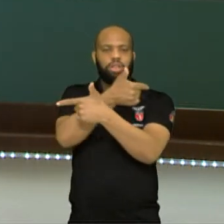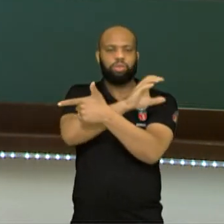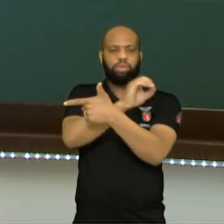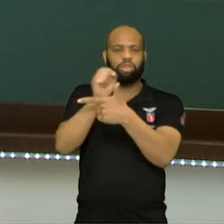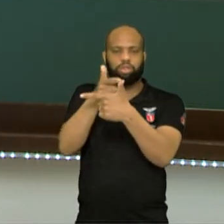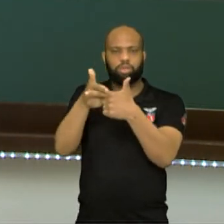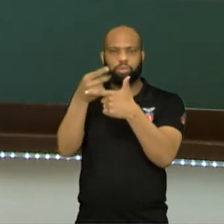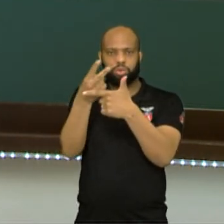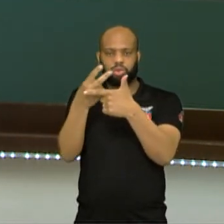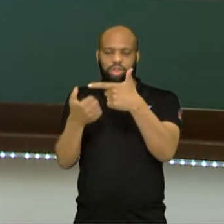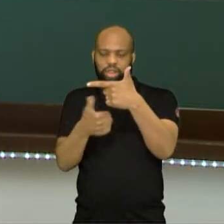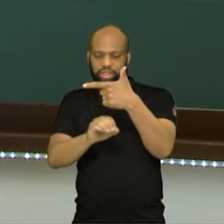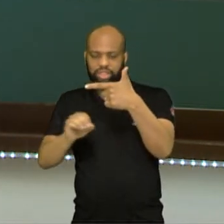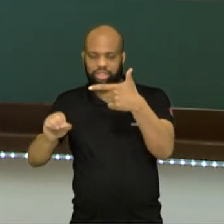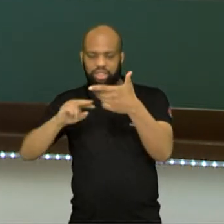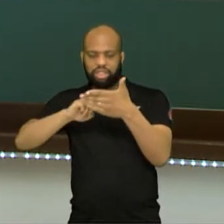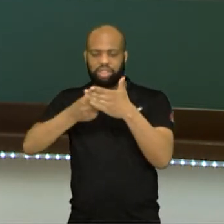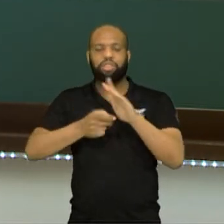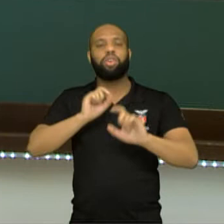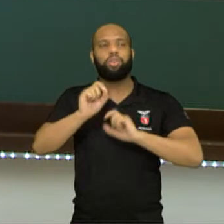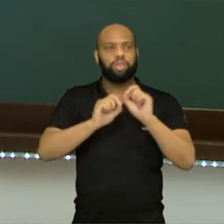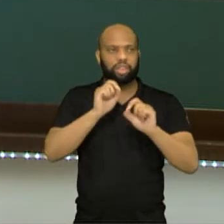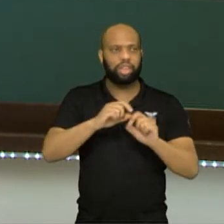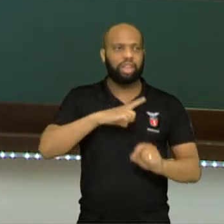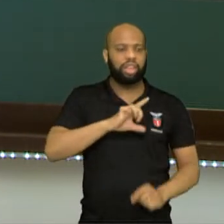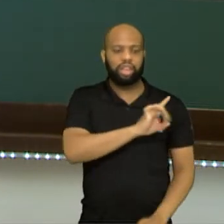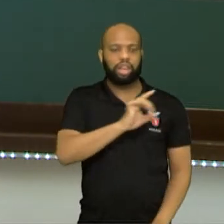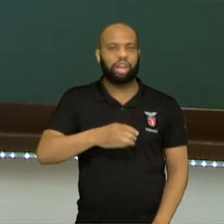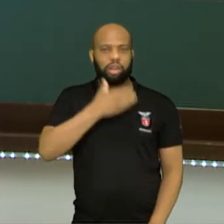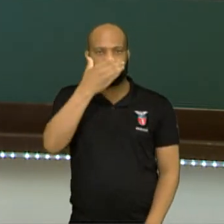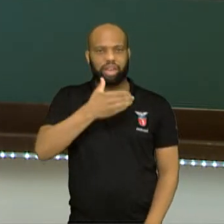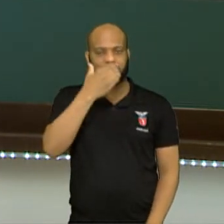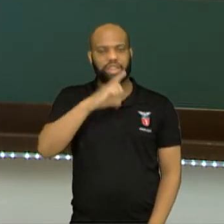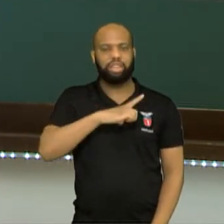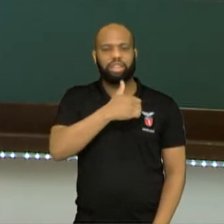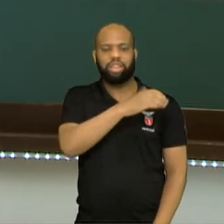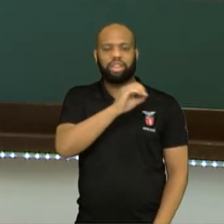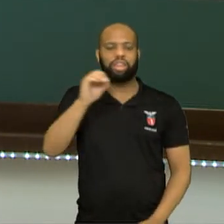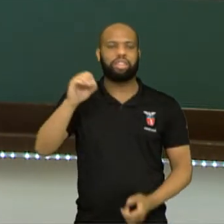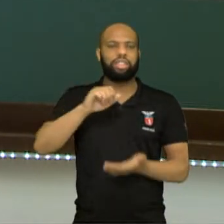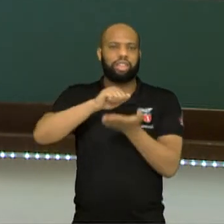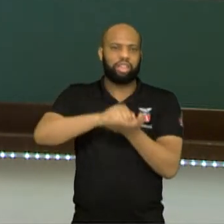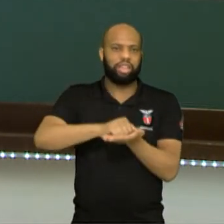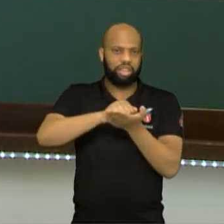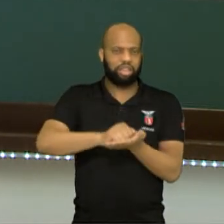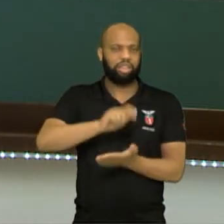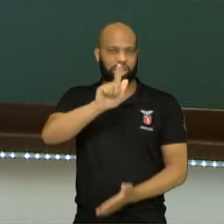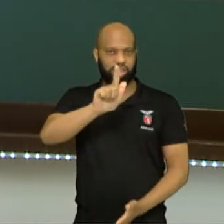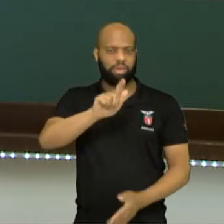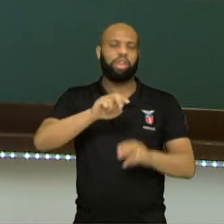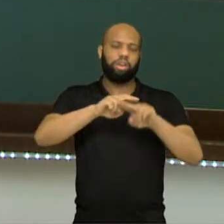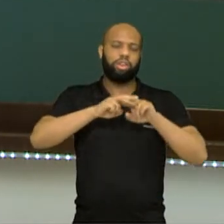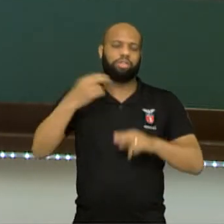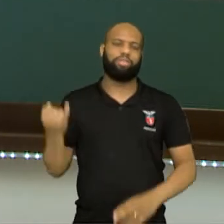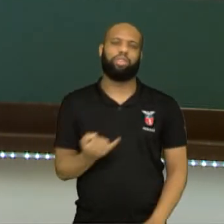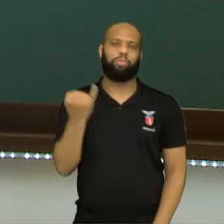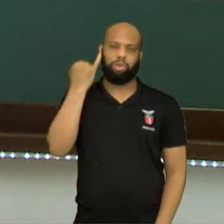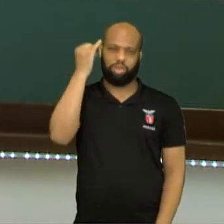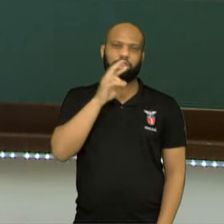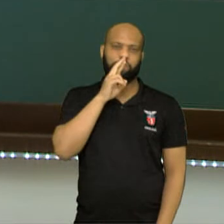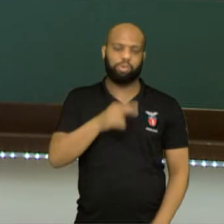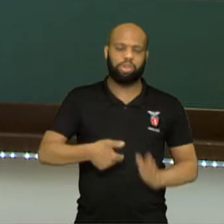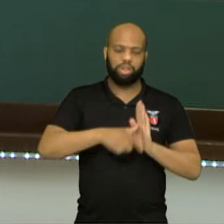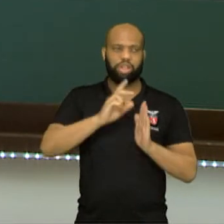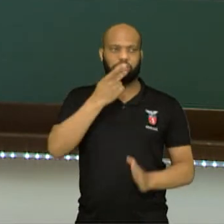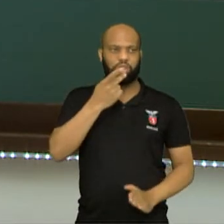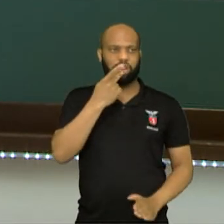2, 100. Isso significa que cada maçã tem 100 gramas. E aqui é a importância da resposta que a gente tinha falado daquele passo a